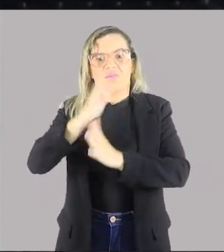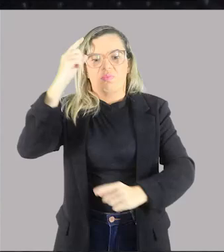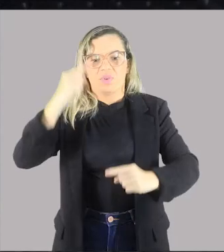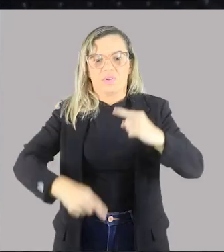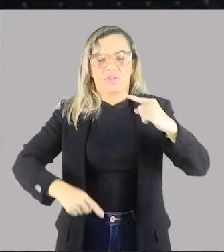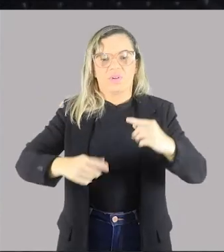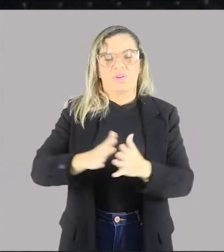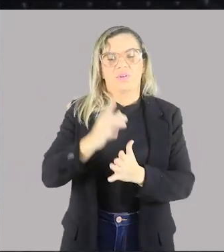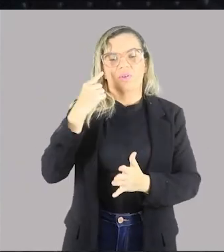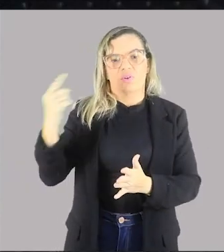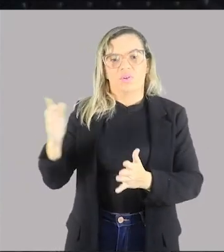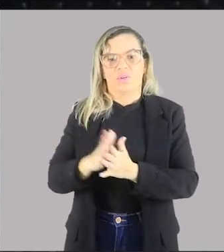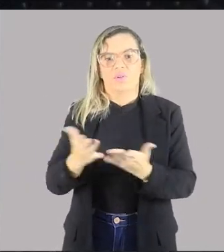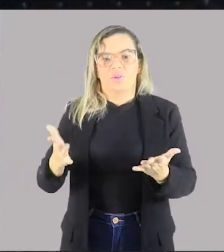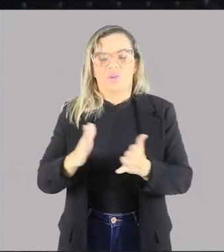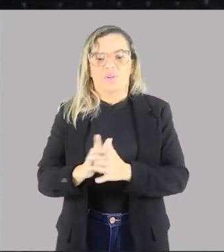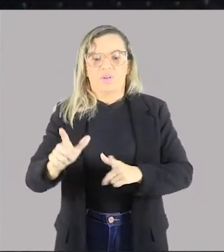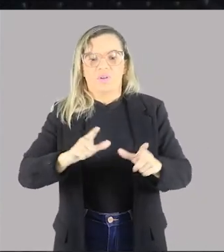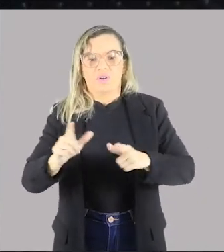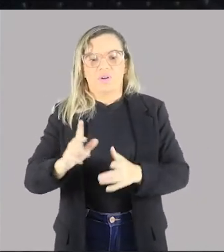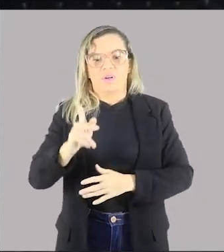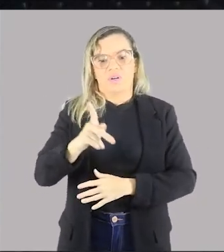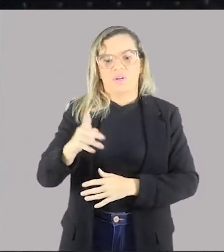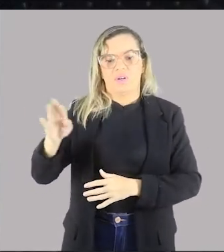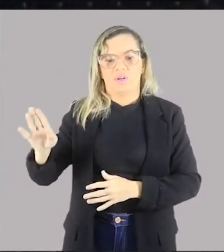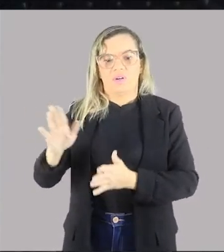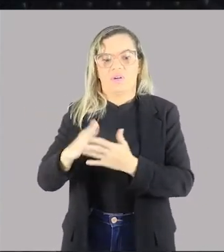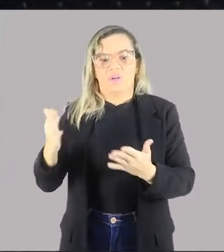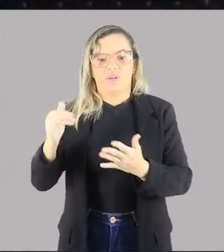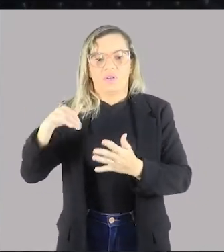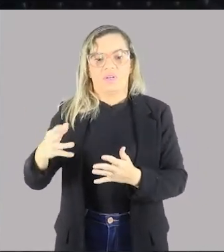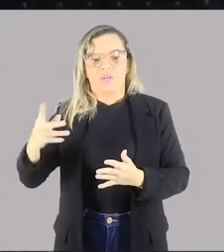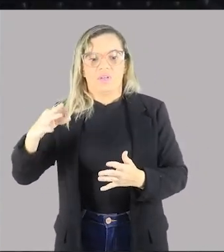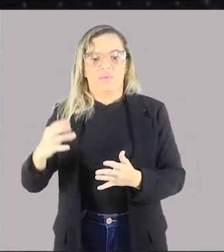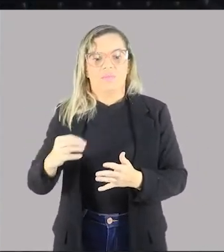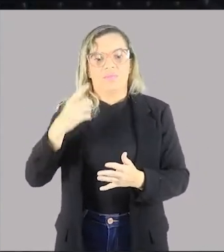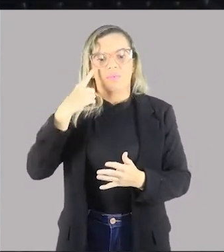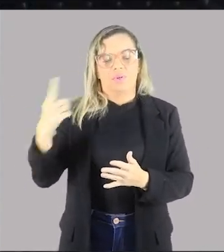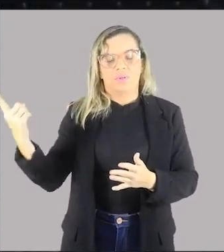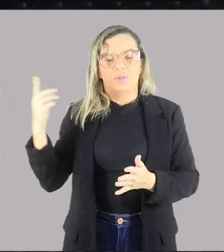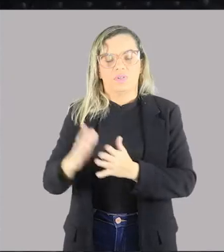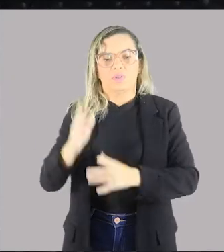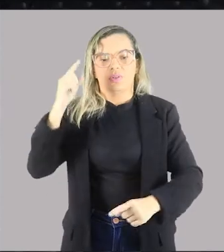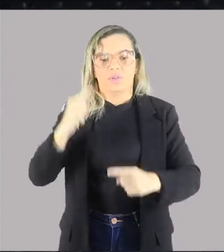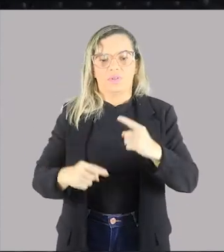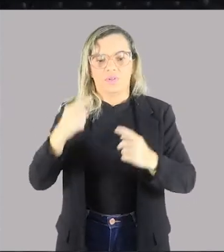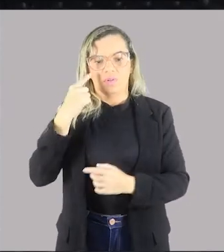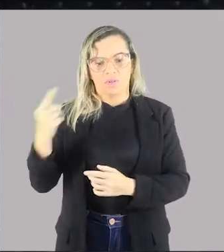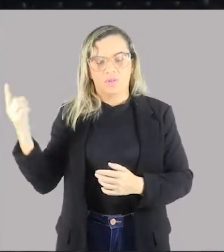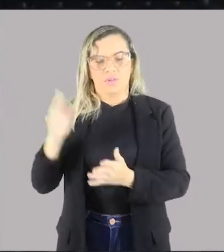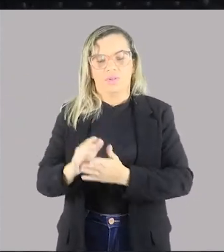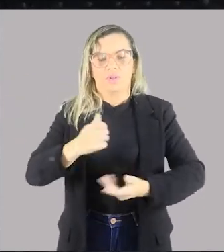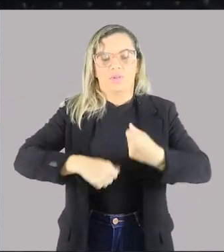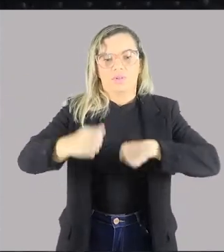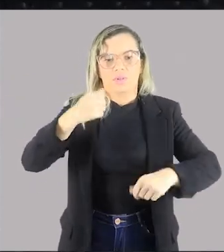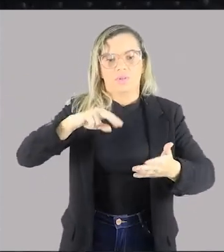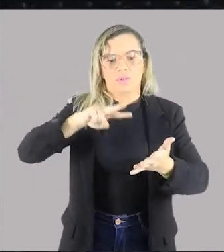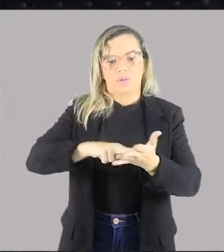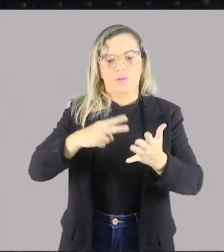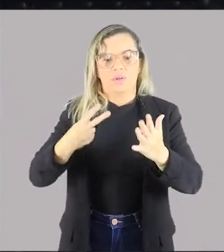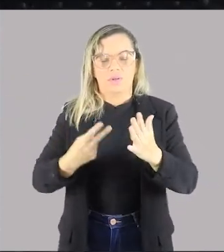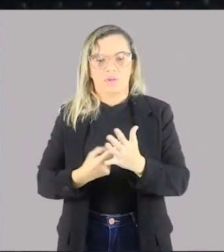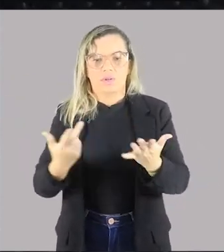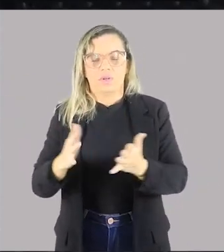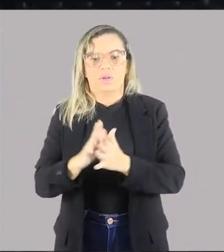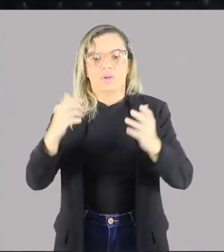pública. Isso é ser ímprobo, é violar, portanto, a moralidade administrativa. Nesse sentido,